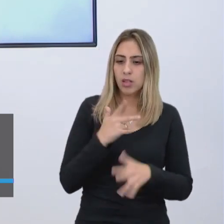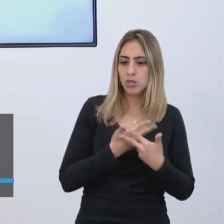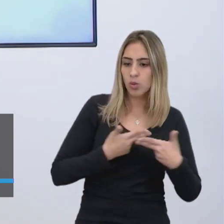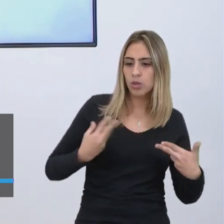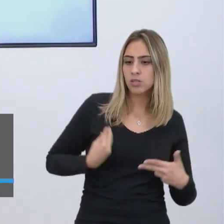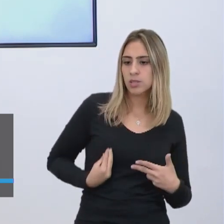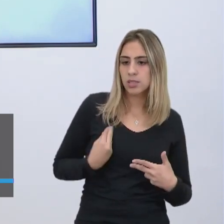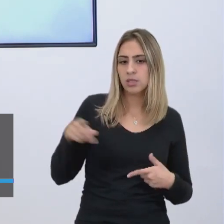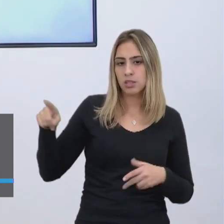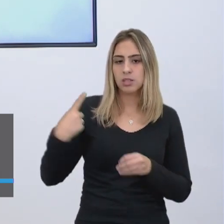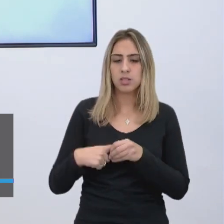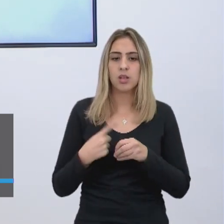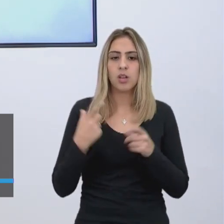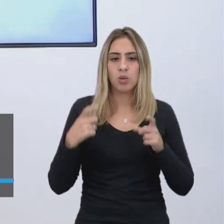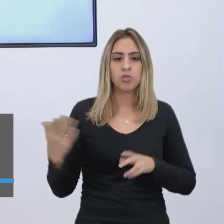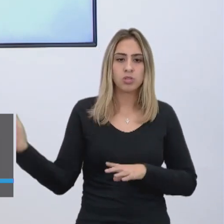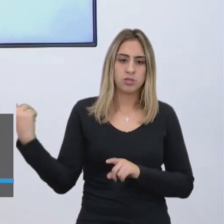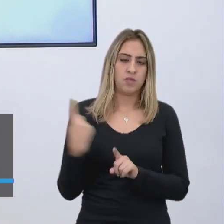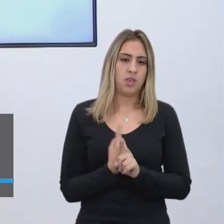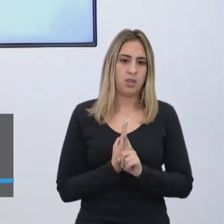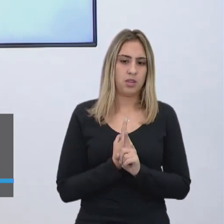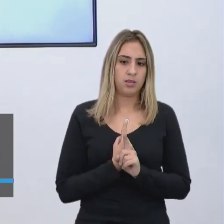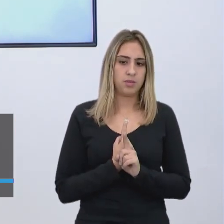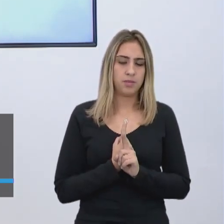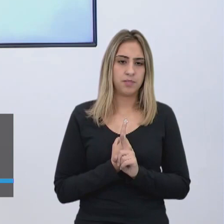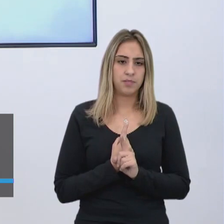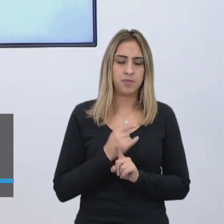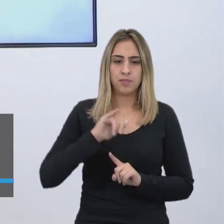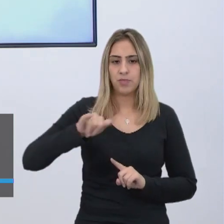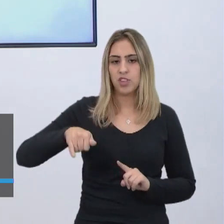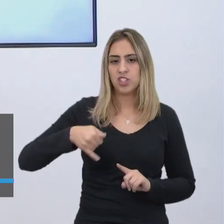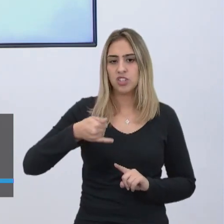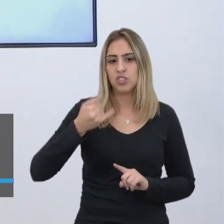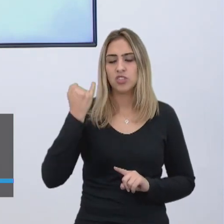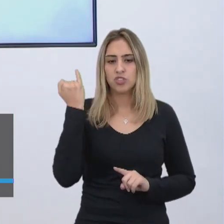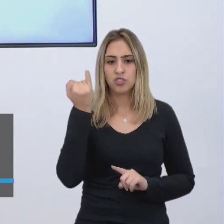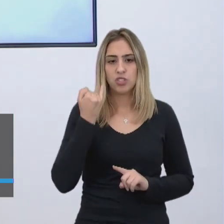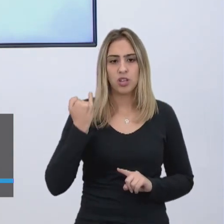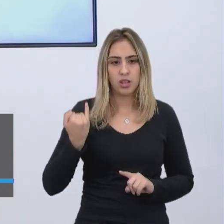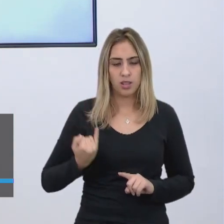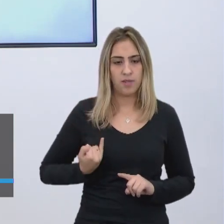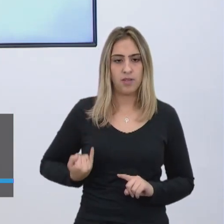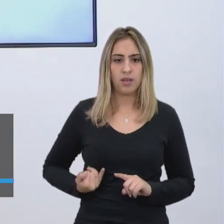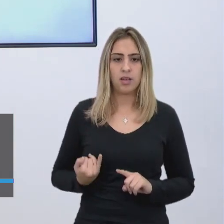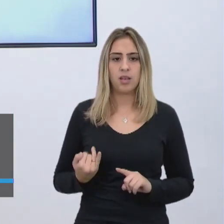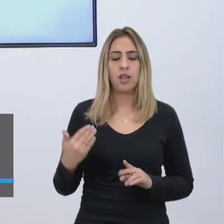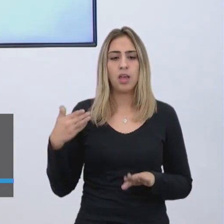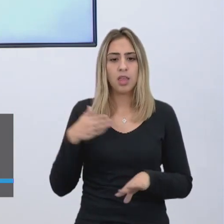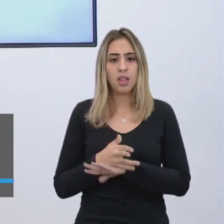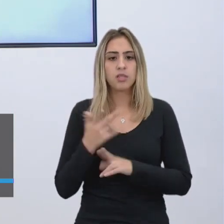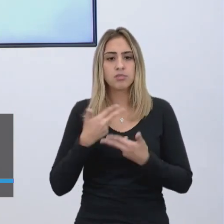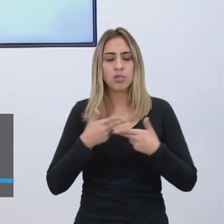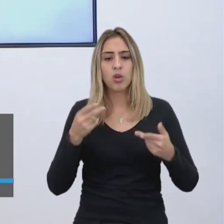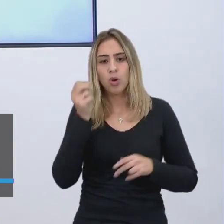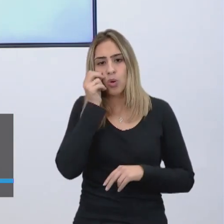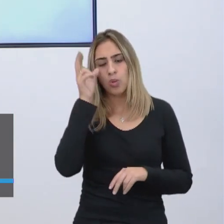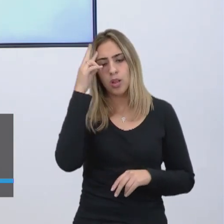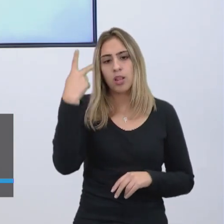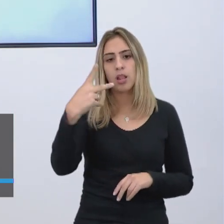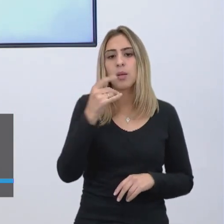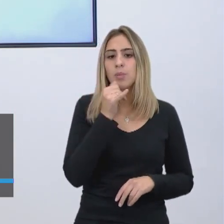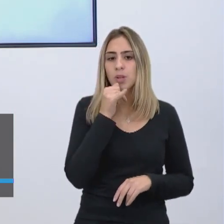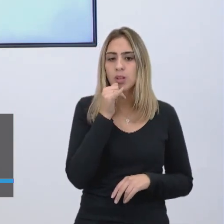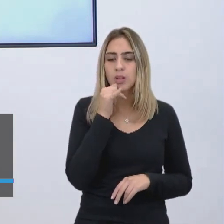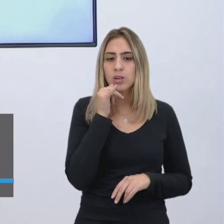que existem na cidade de onde eles vieram, né? A Jennifer, por exemplo, por mais que ela more aqui, ela traz esses elementos culturais, por